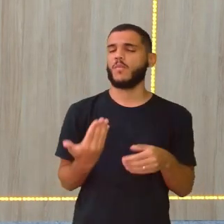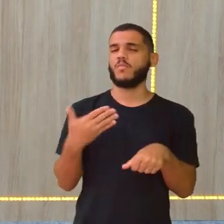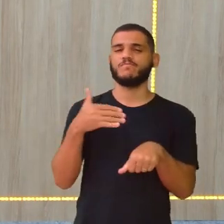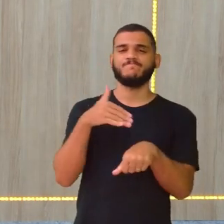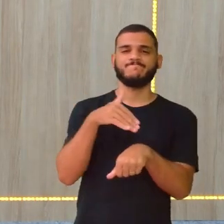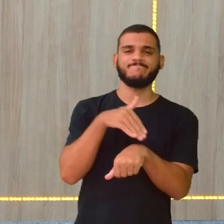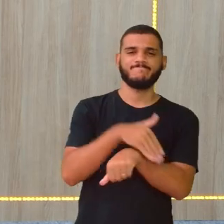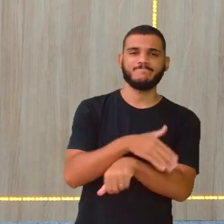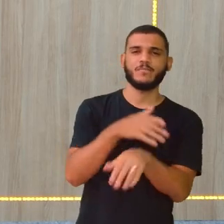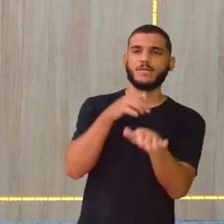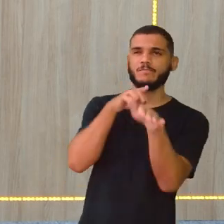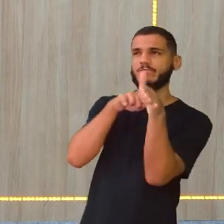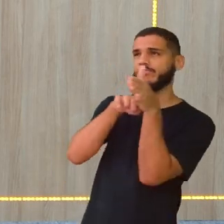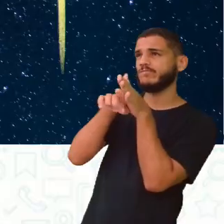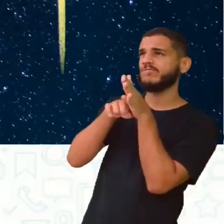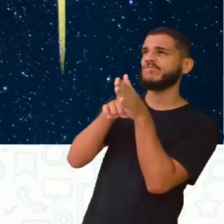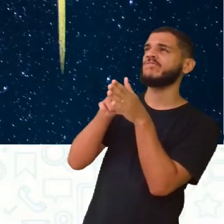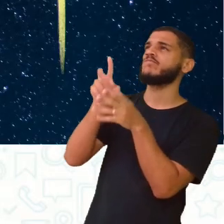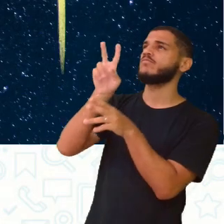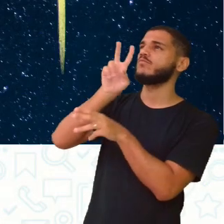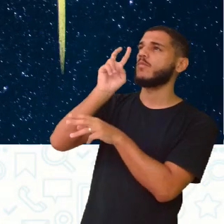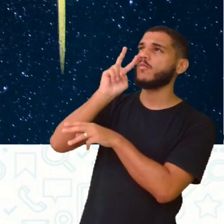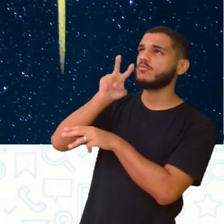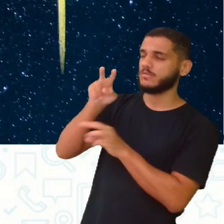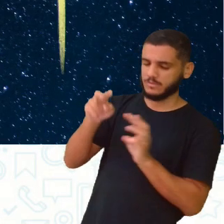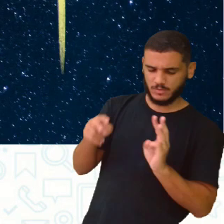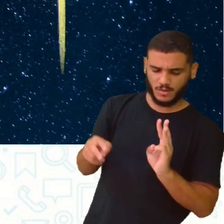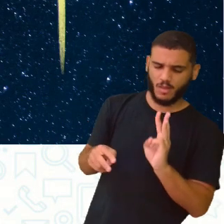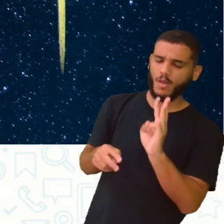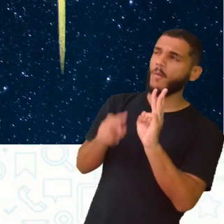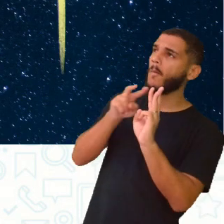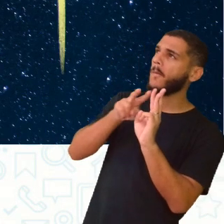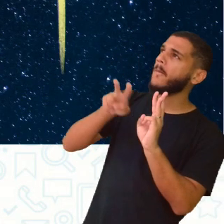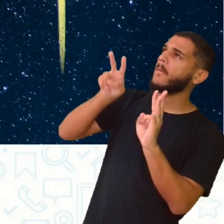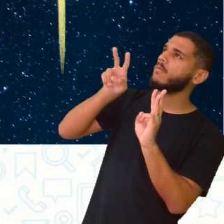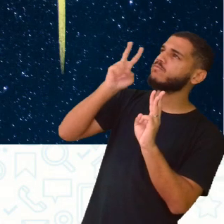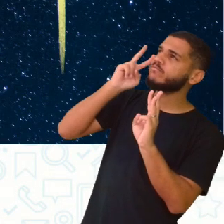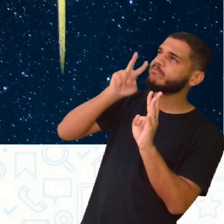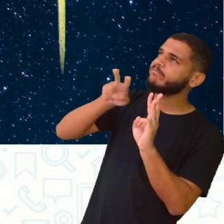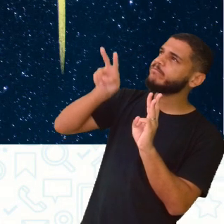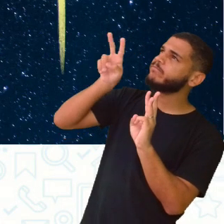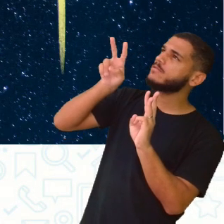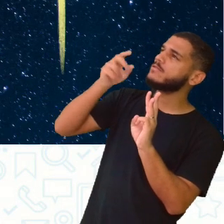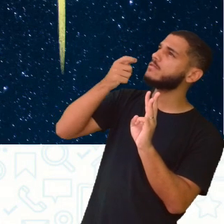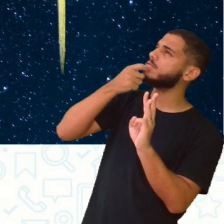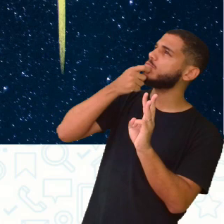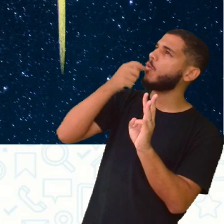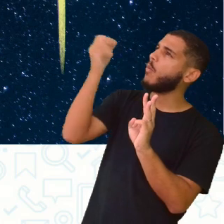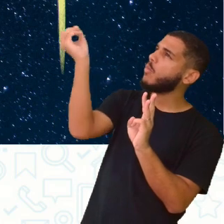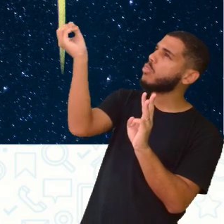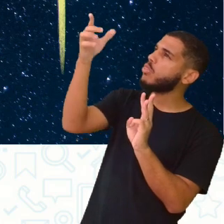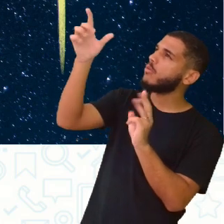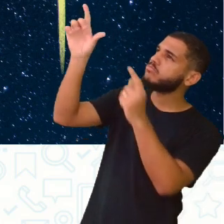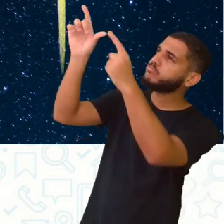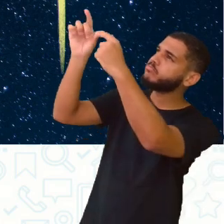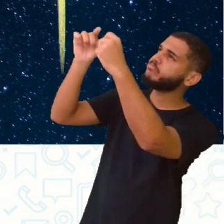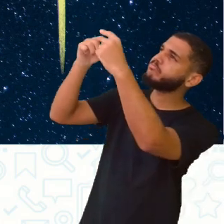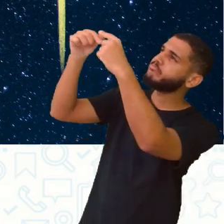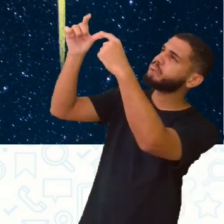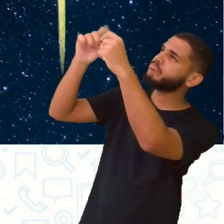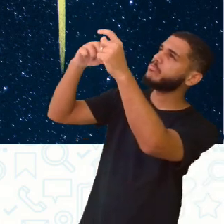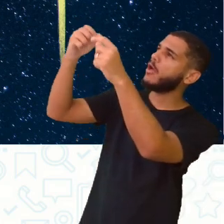ao analisarem o céu, viram uma nova estrela, muito